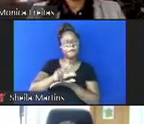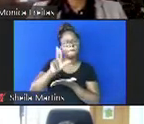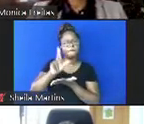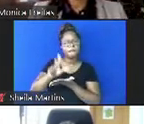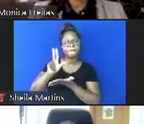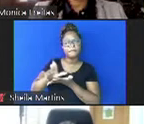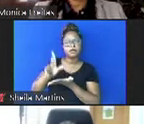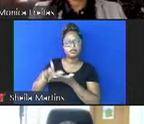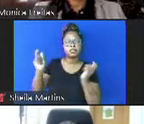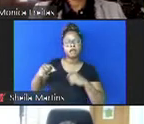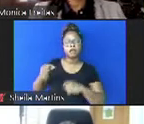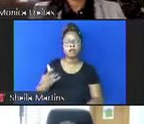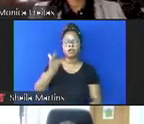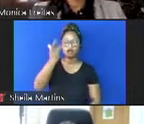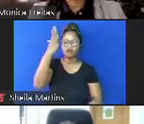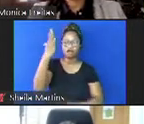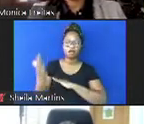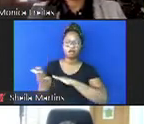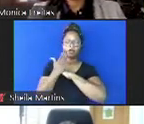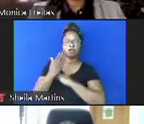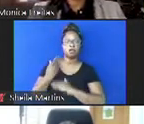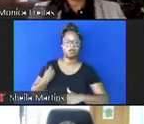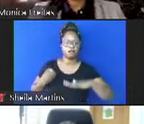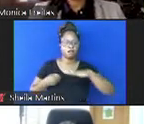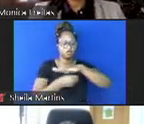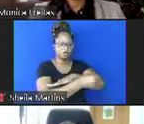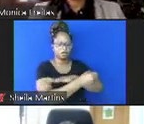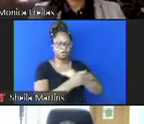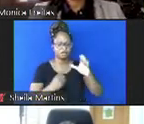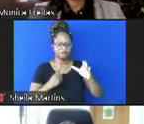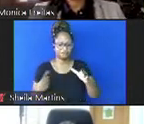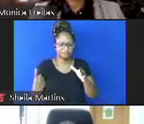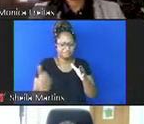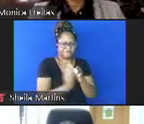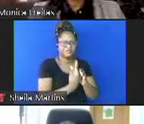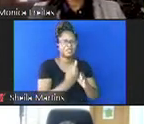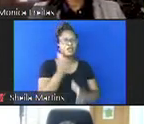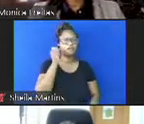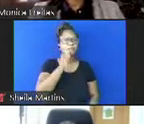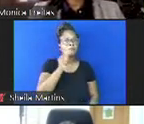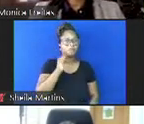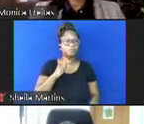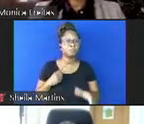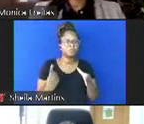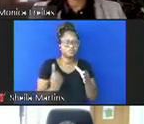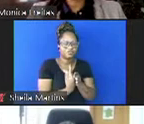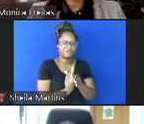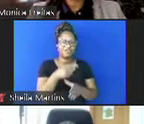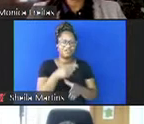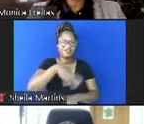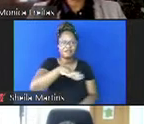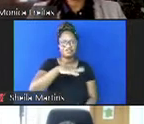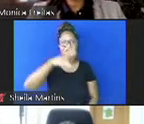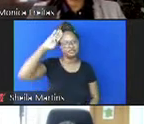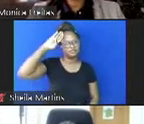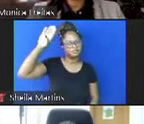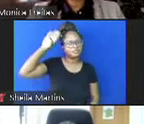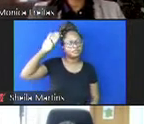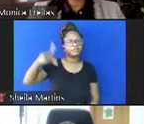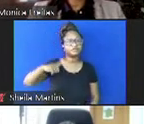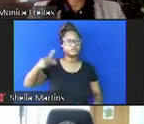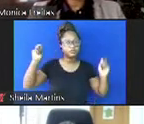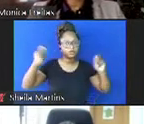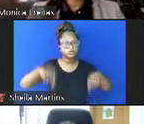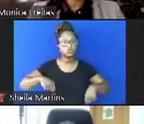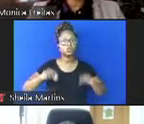facilitam a presença da mulher na vida acadêmica, né? Então, nós temos aí oportunidades que